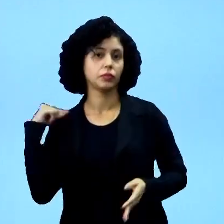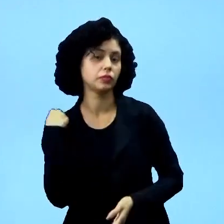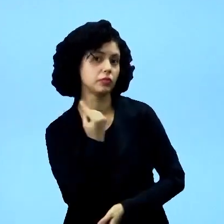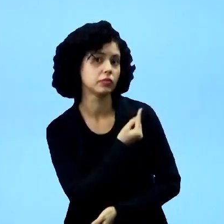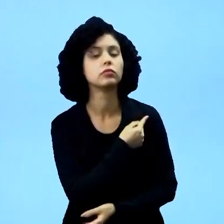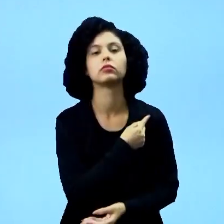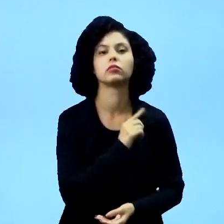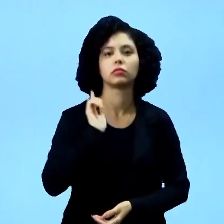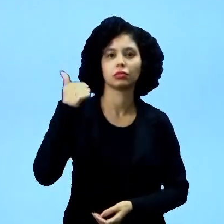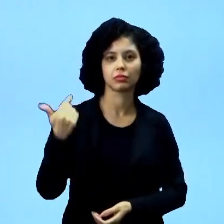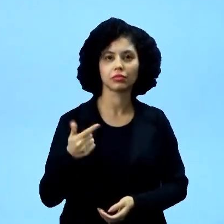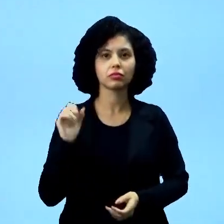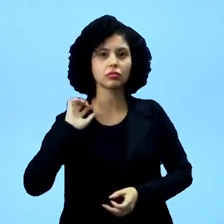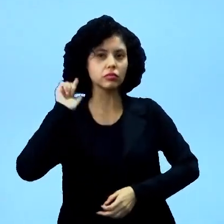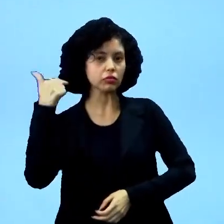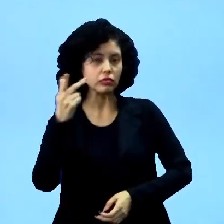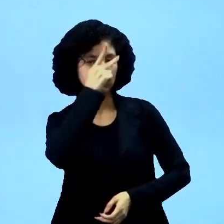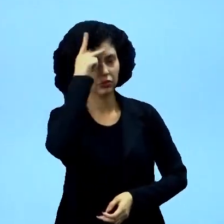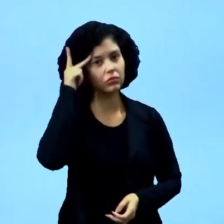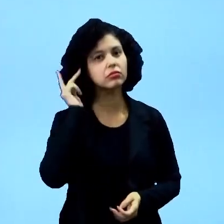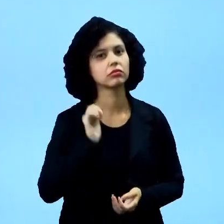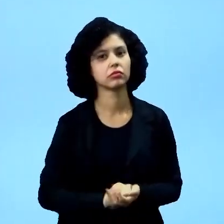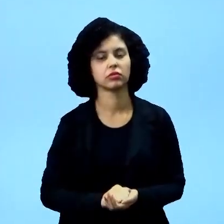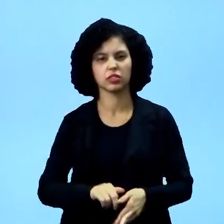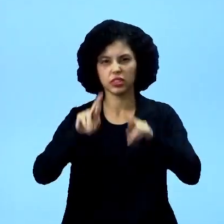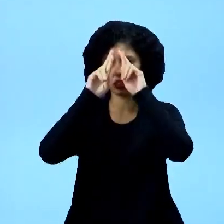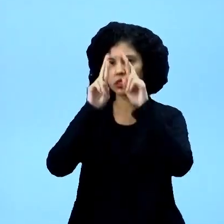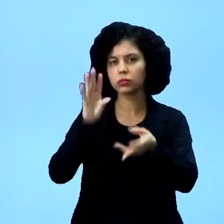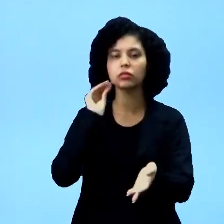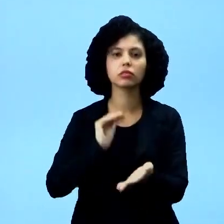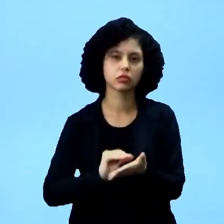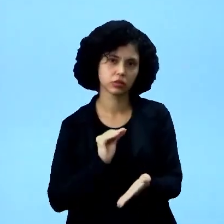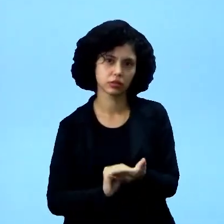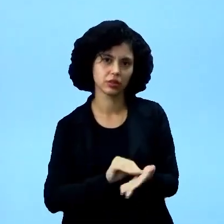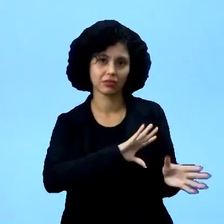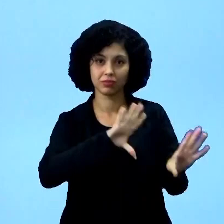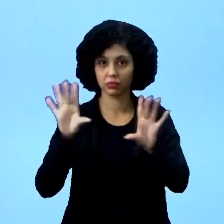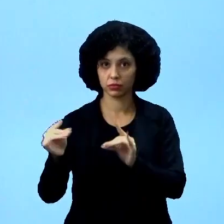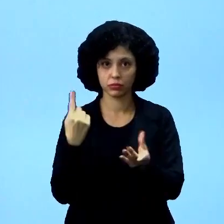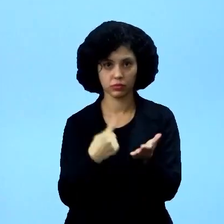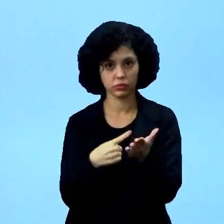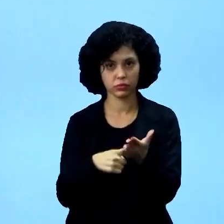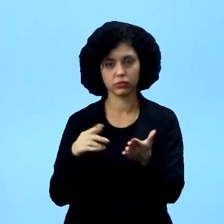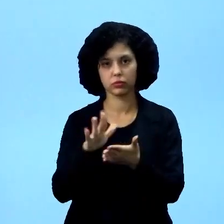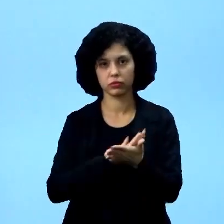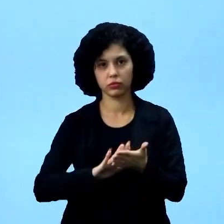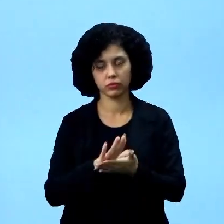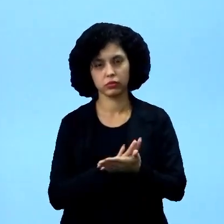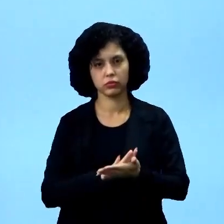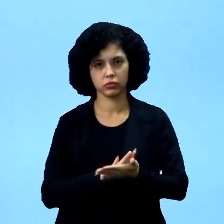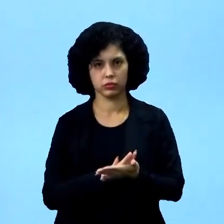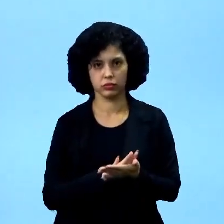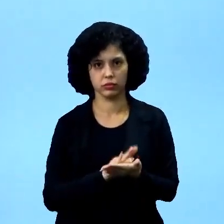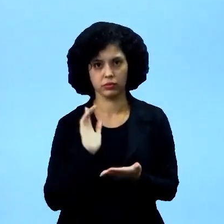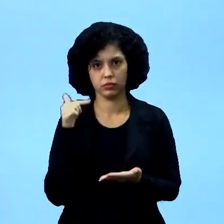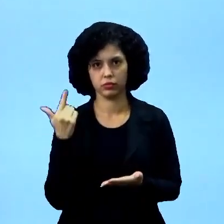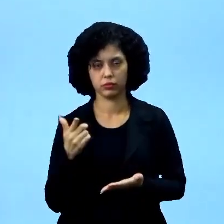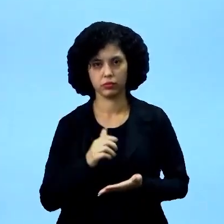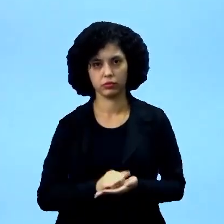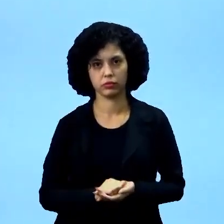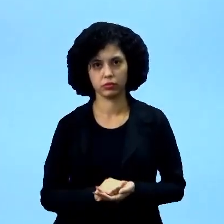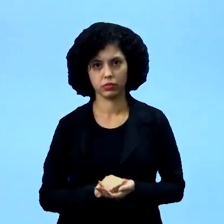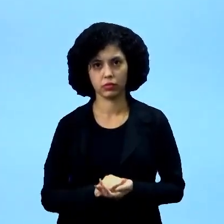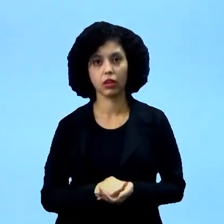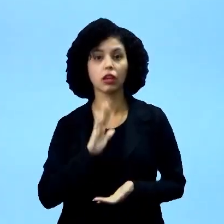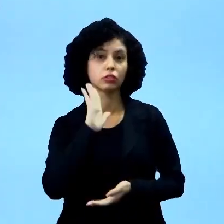gente ofende e ataca a pessoa desrespeitando e não levando em consideração nenhum outro aspecto